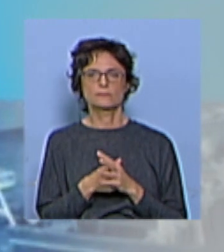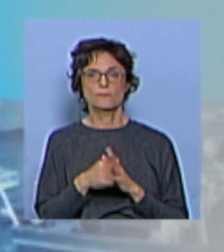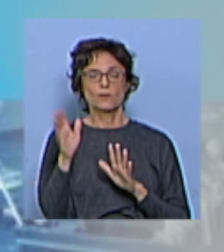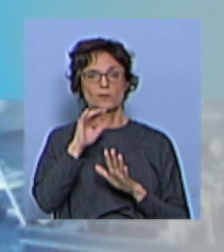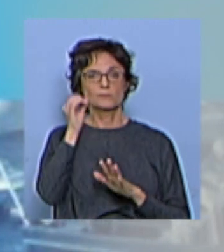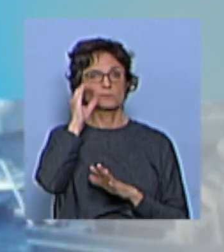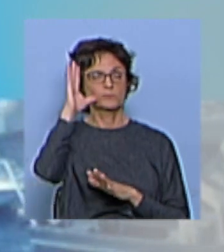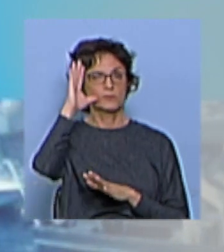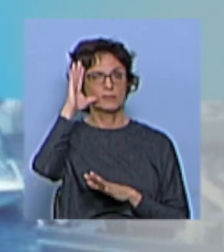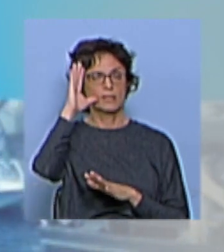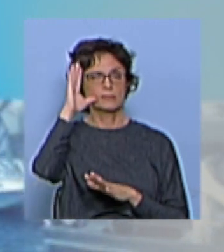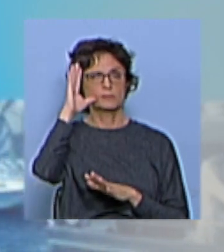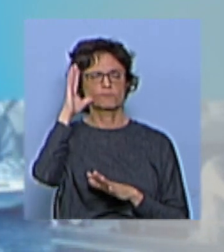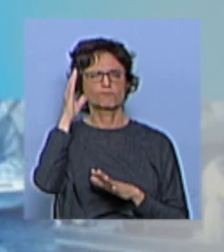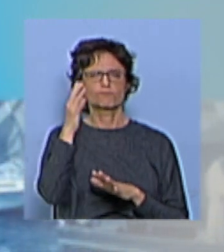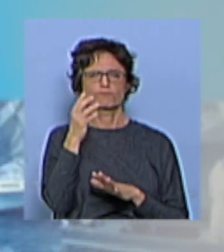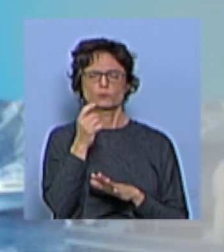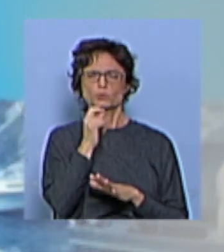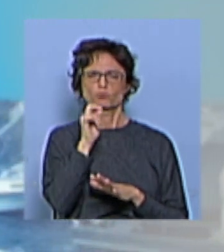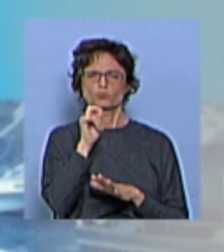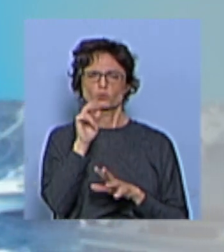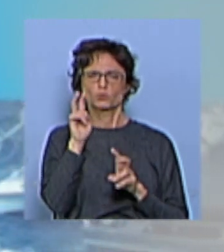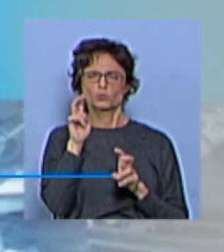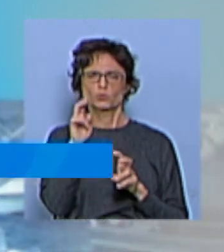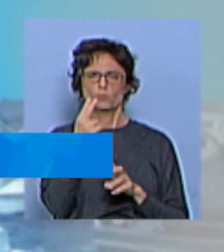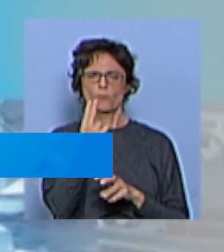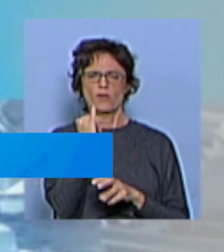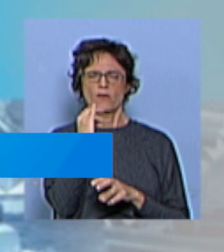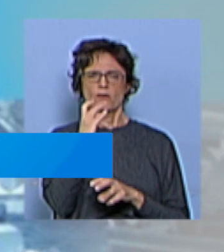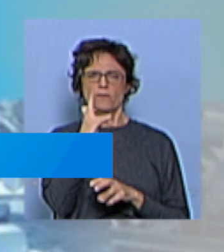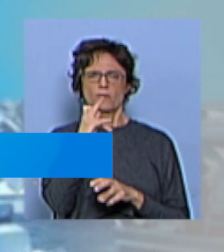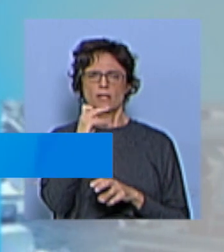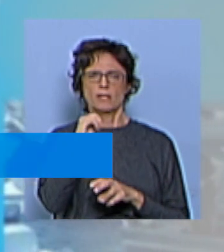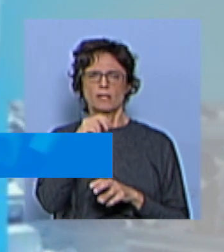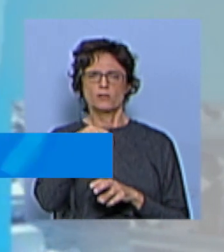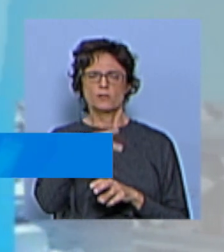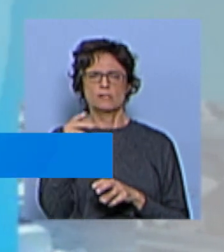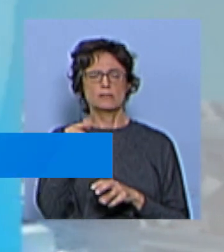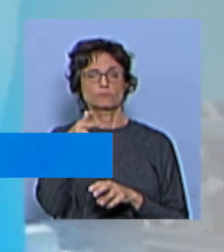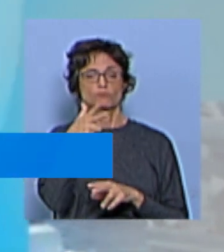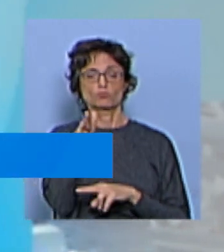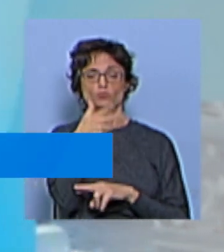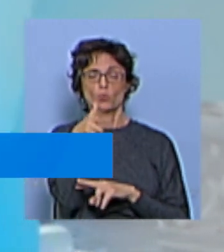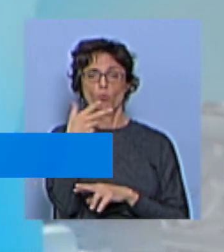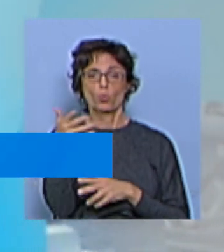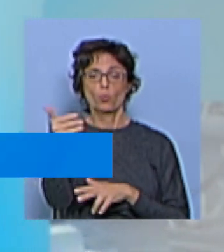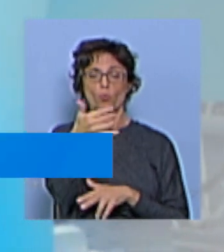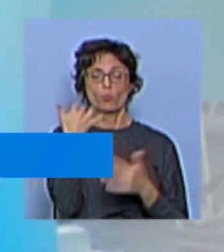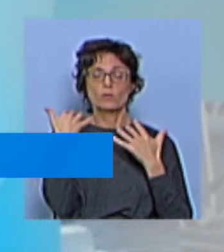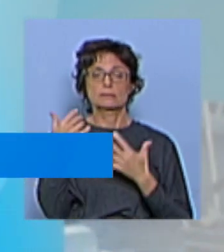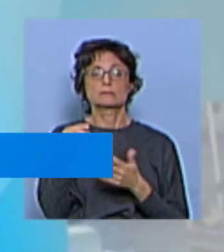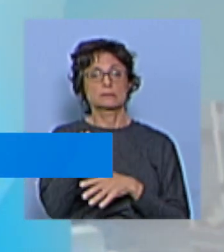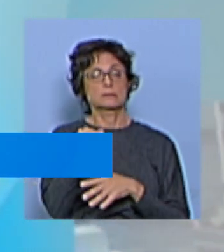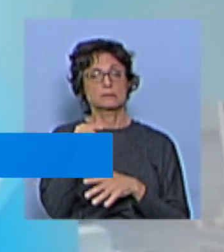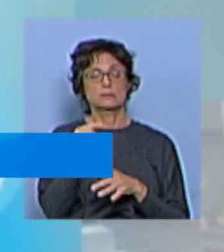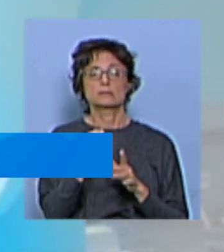Olá, boa tarde. Chama-se Viragens e trata-se de um documentário produzido pela Fundação Fé e Cooperação, aqui representada pela